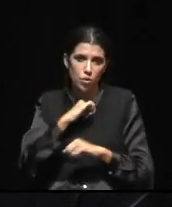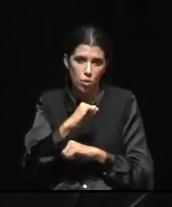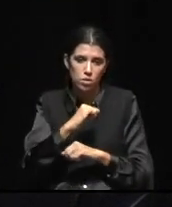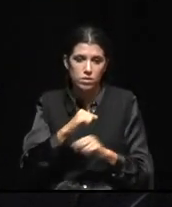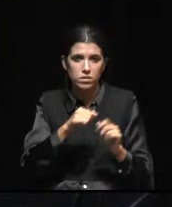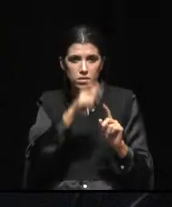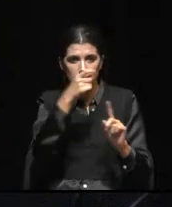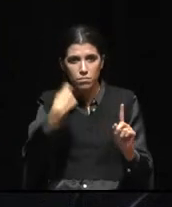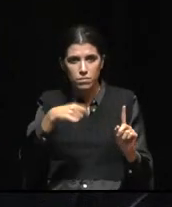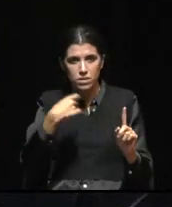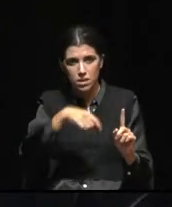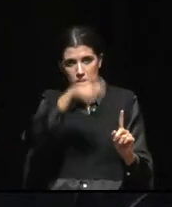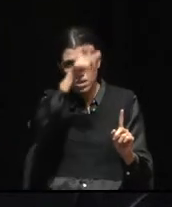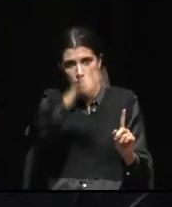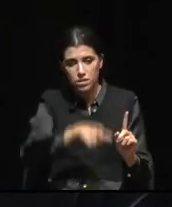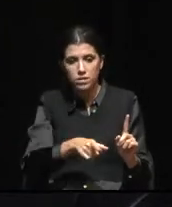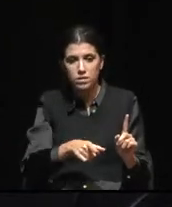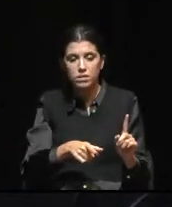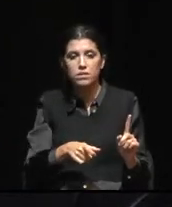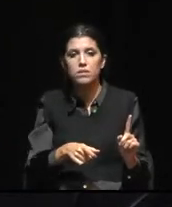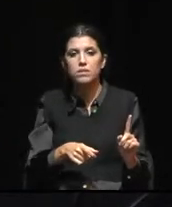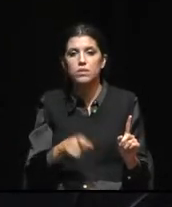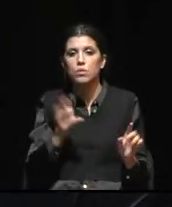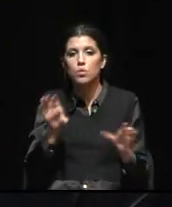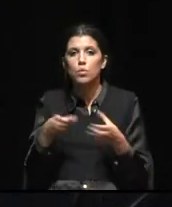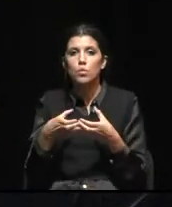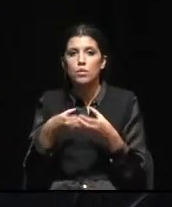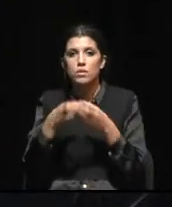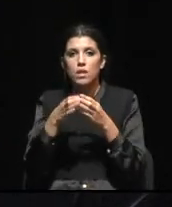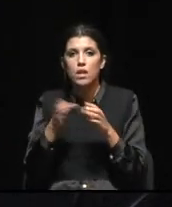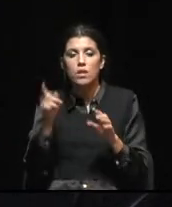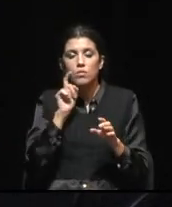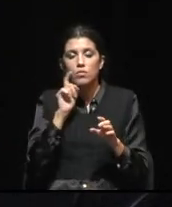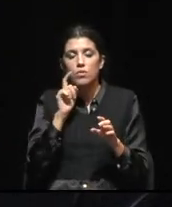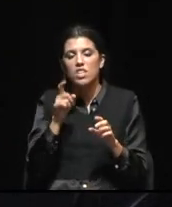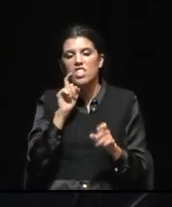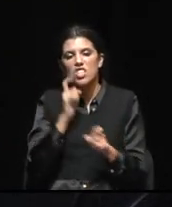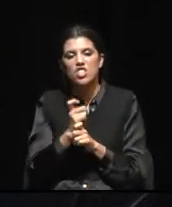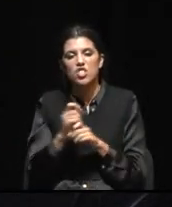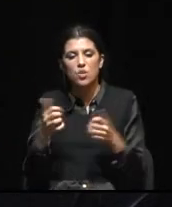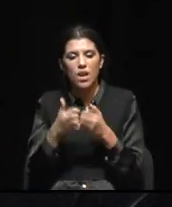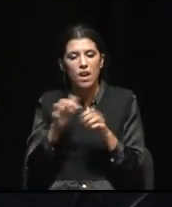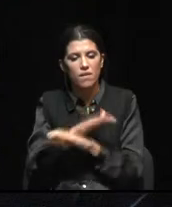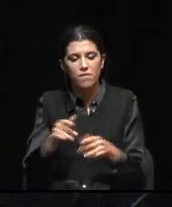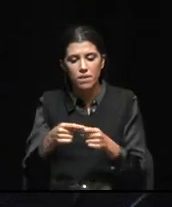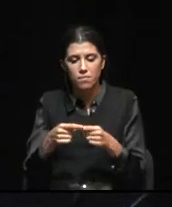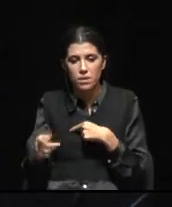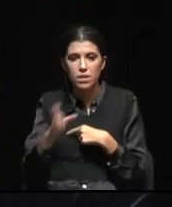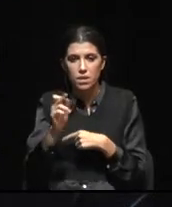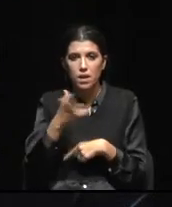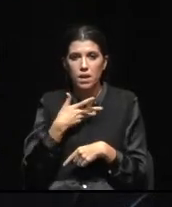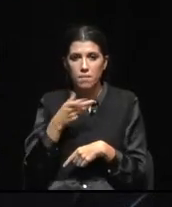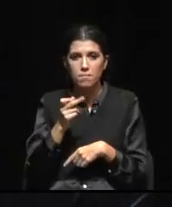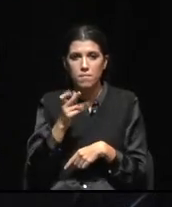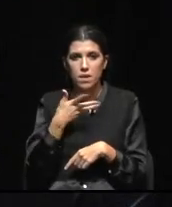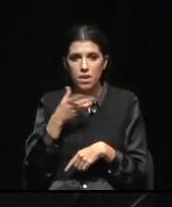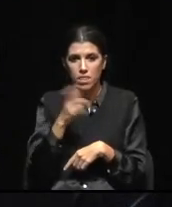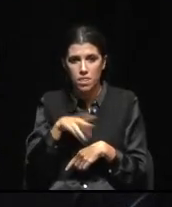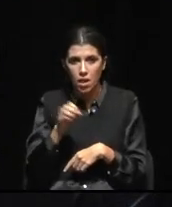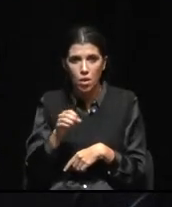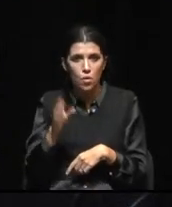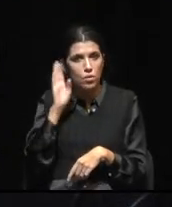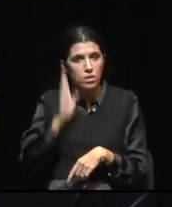resolução do Conselho de Segurança das Nações Unidas que exigiam sear fogo durante o período do ramadão o exército de Israel continua a sua ofensiva em